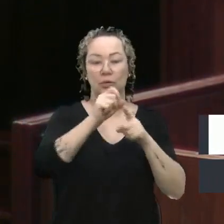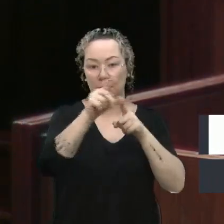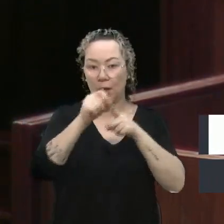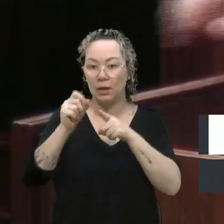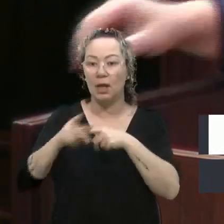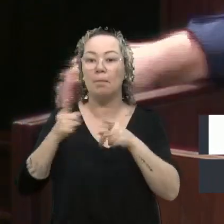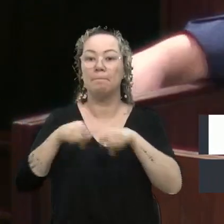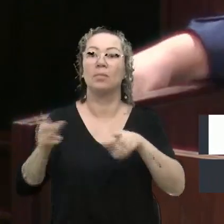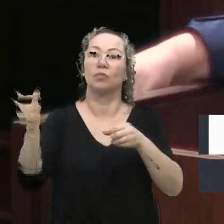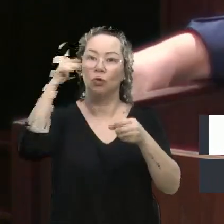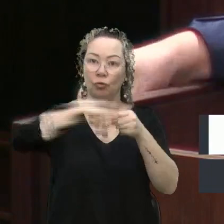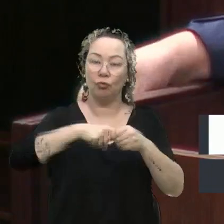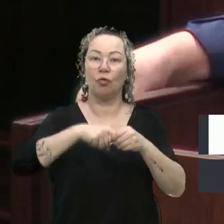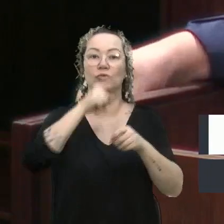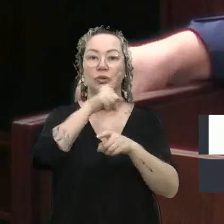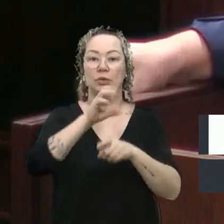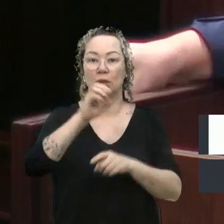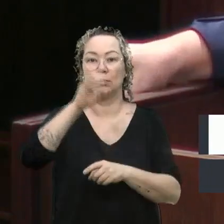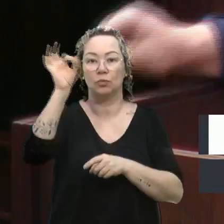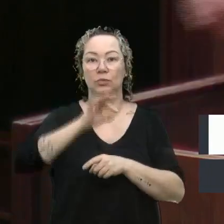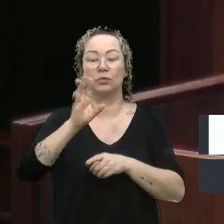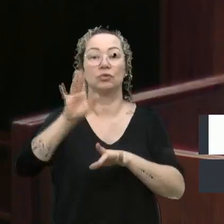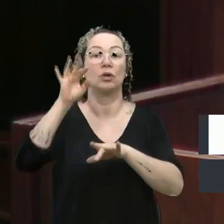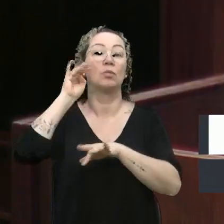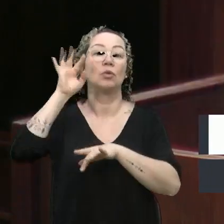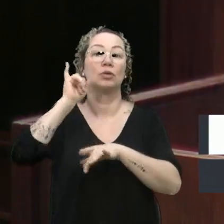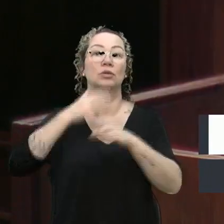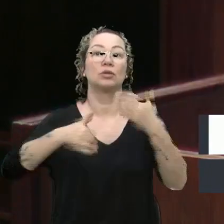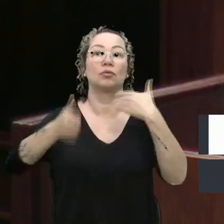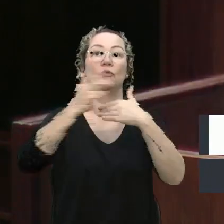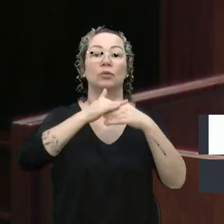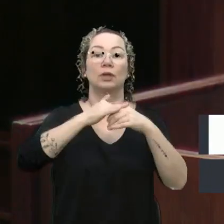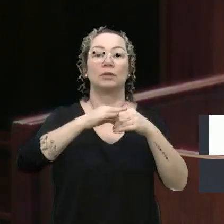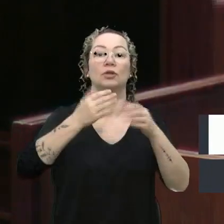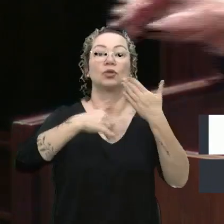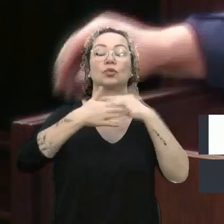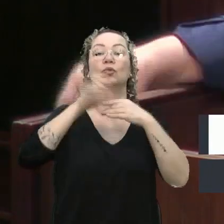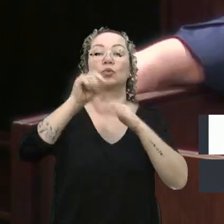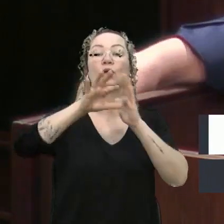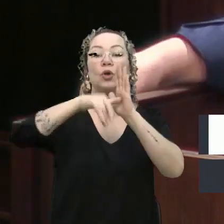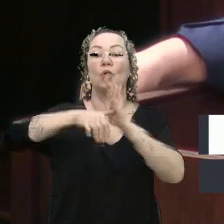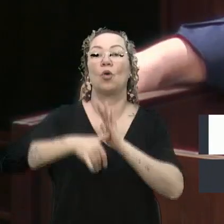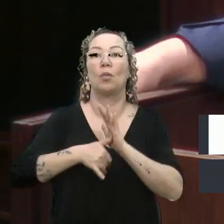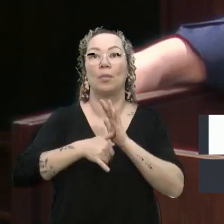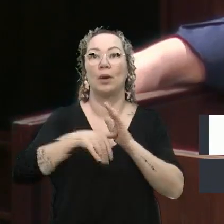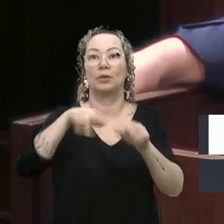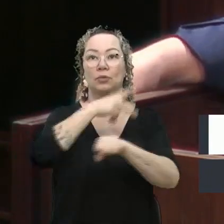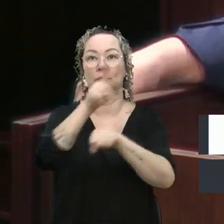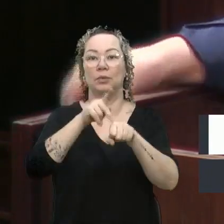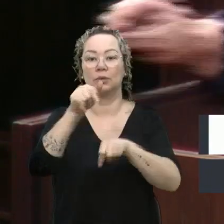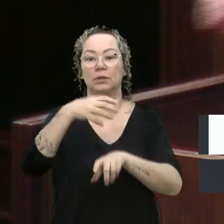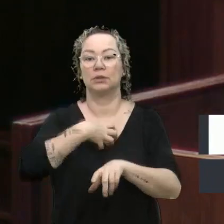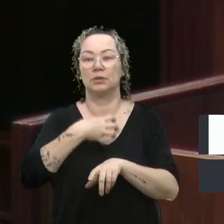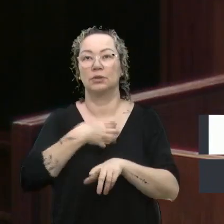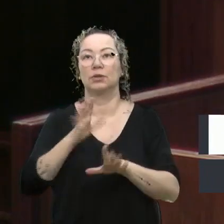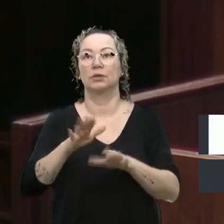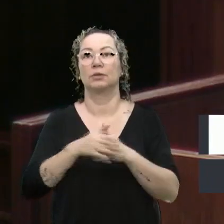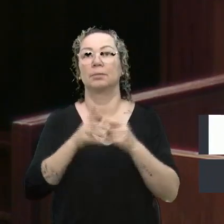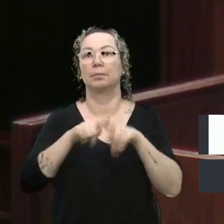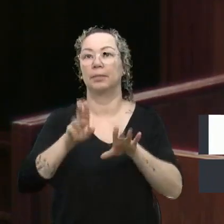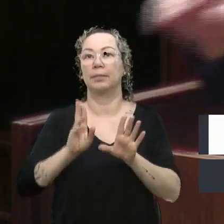volte na integralidade. Já pensou se voltasse tudo que roubaram na integralidade, o país não estaria dessa forma. Né? Mas